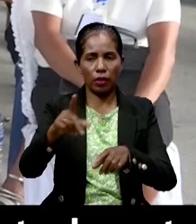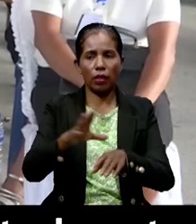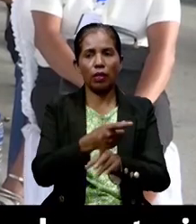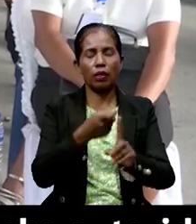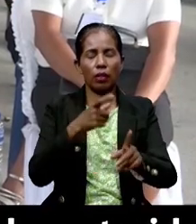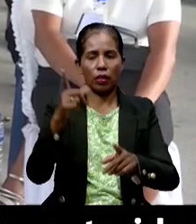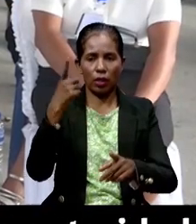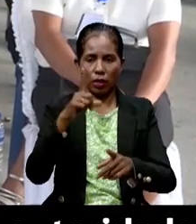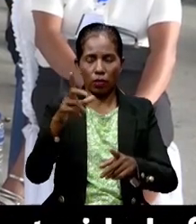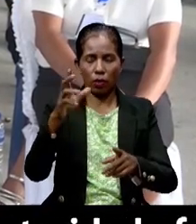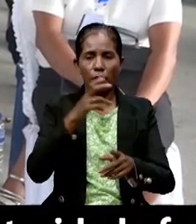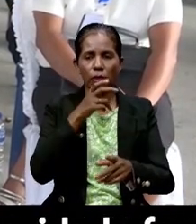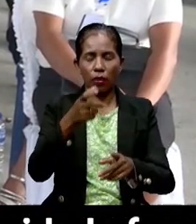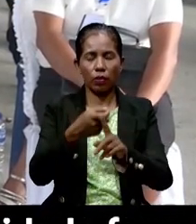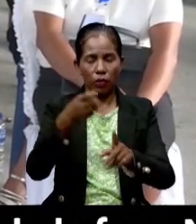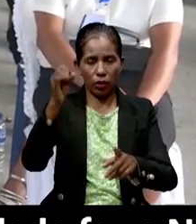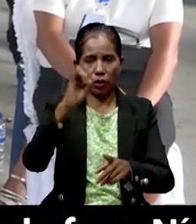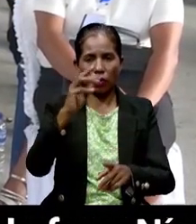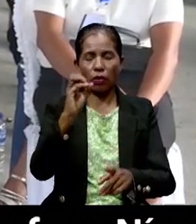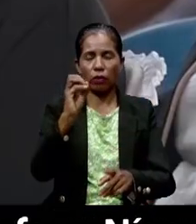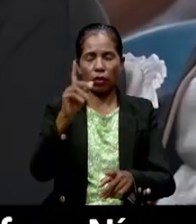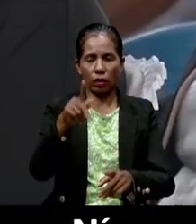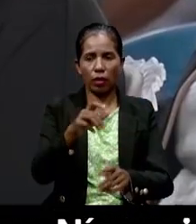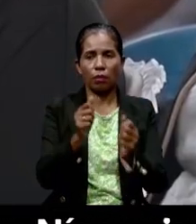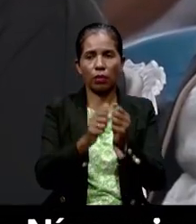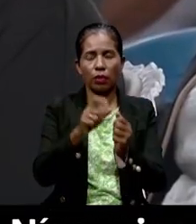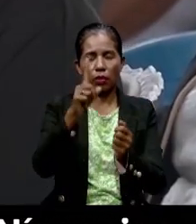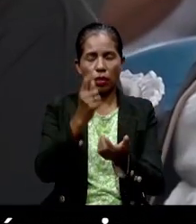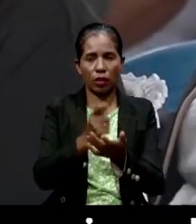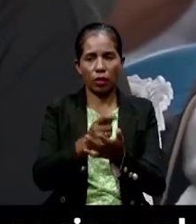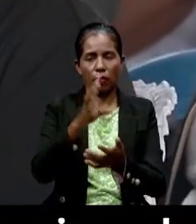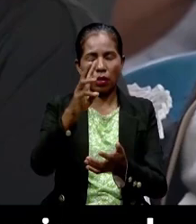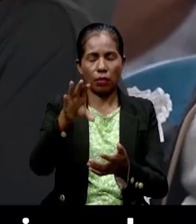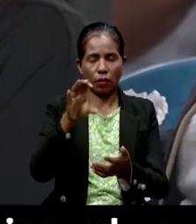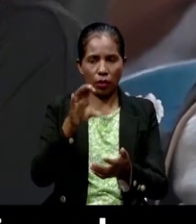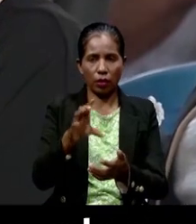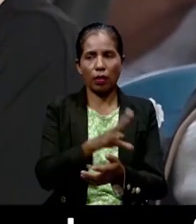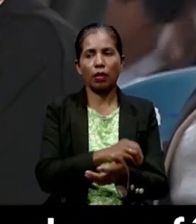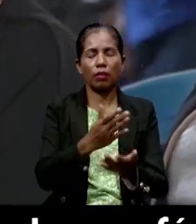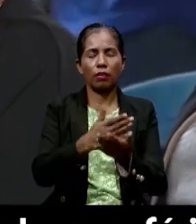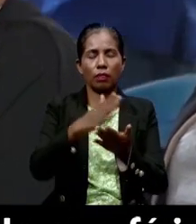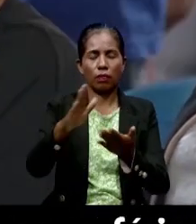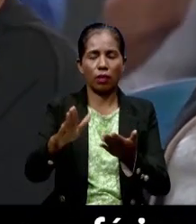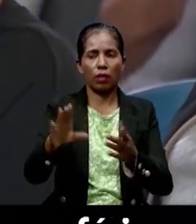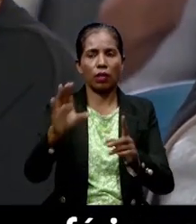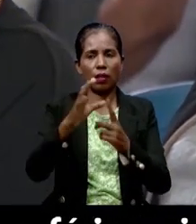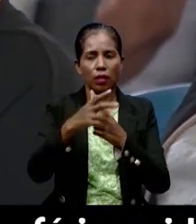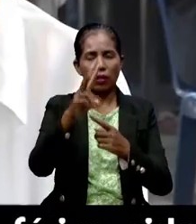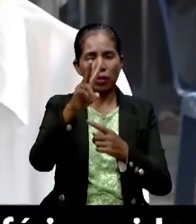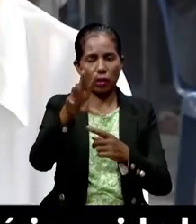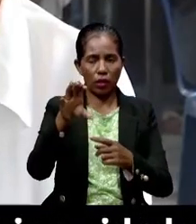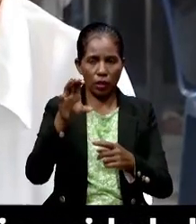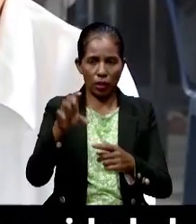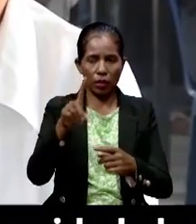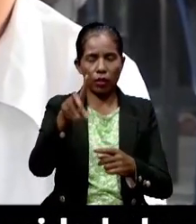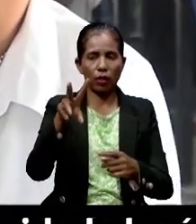língua portuguesa, usi infordepe, amutu krihung ida atusnen ruanul resin valu, nebefaheba turma atusida resin, ho